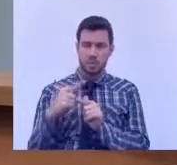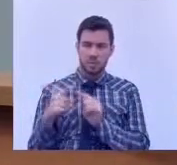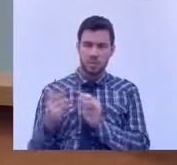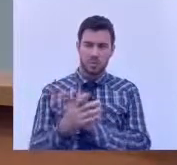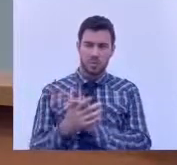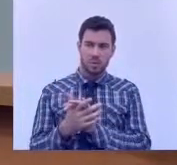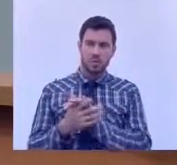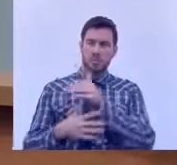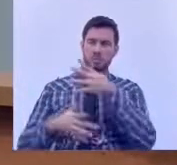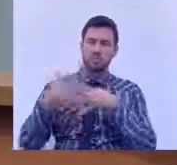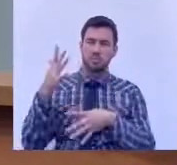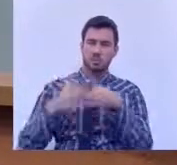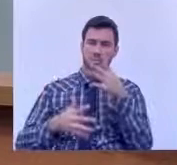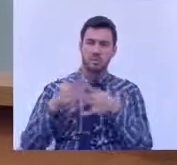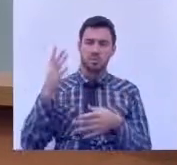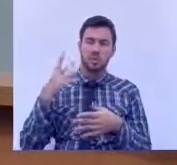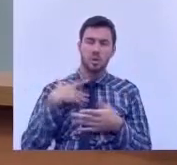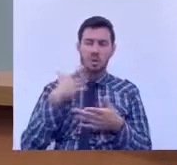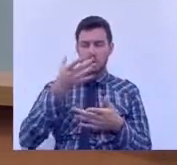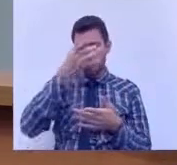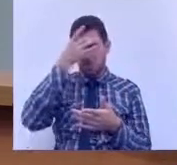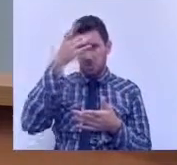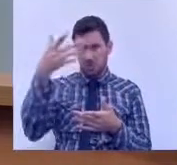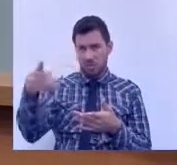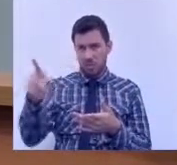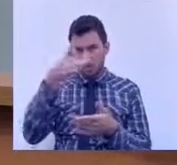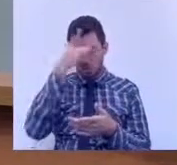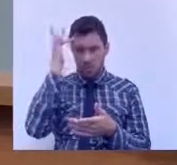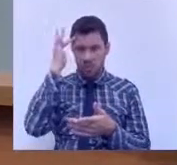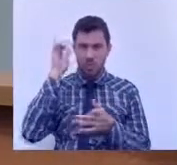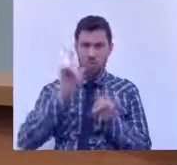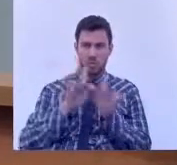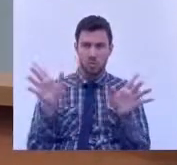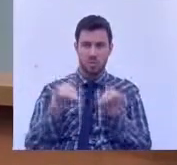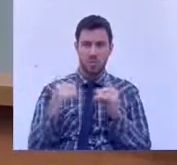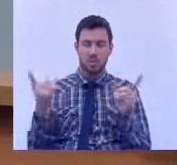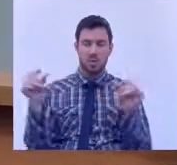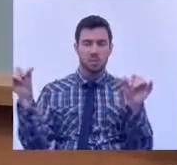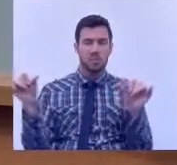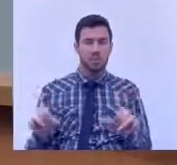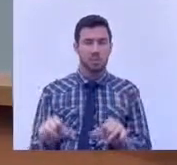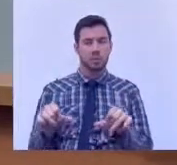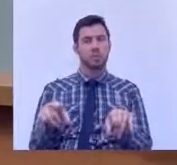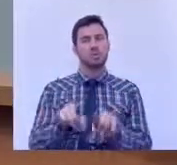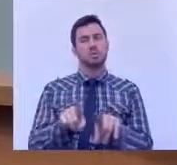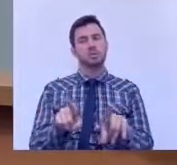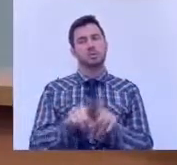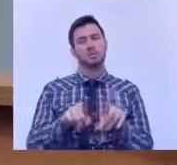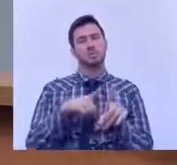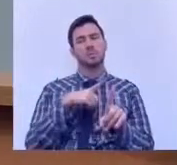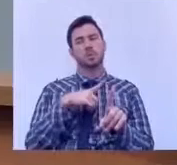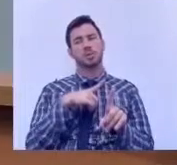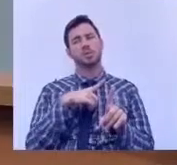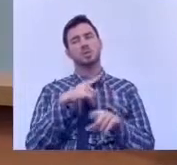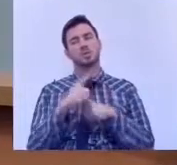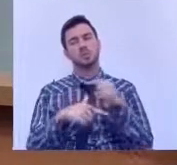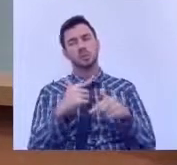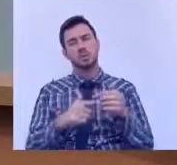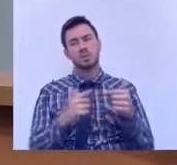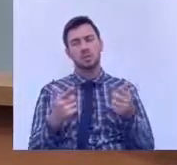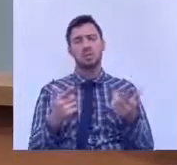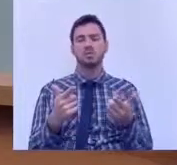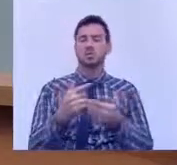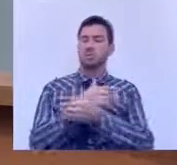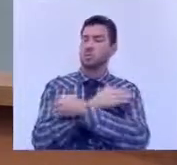a cabeça do guarulhense. E não só embaralhou, mas piorou a questão do serviço funerário aqui na